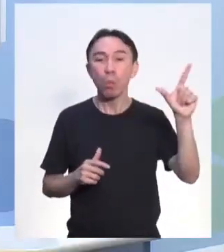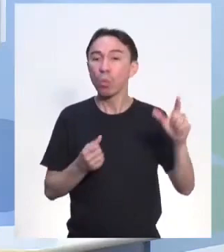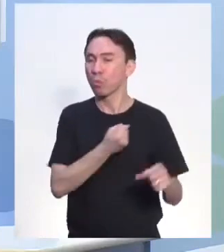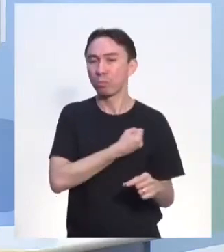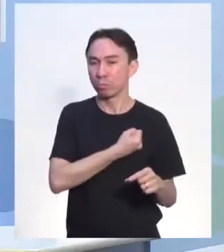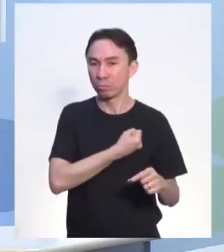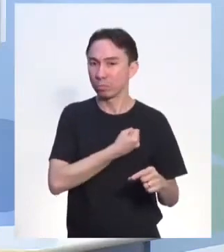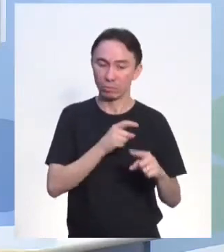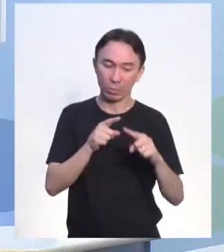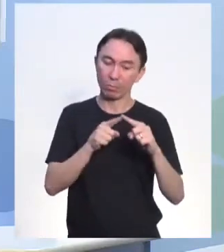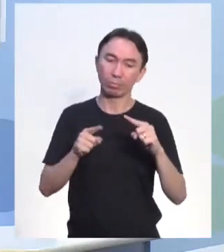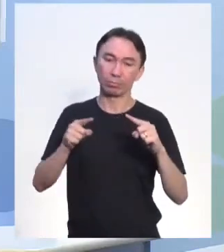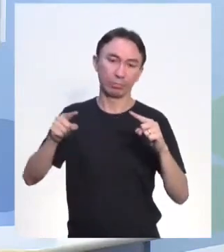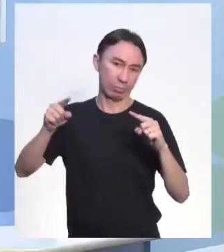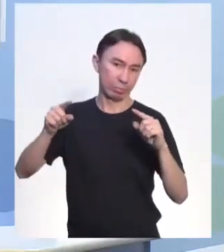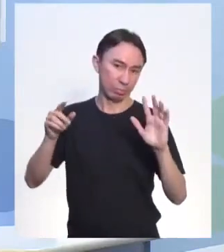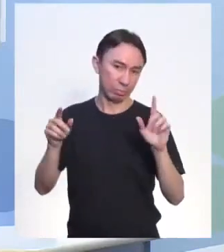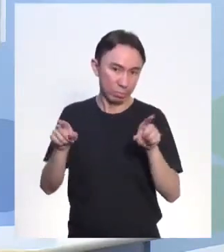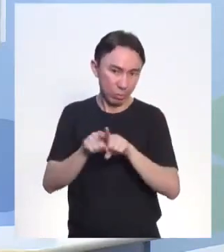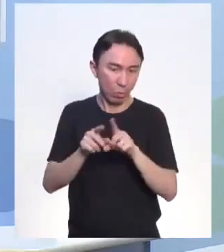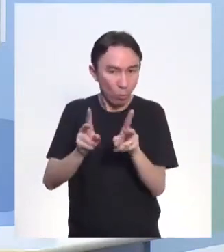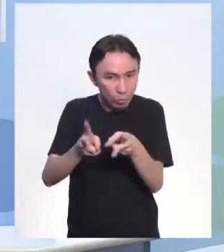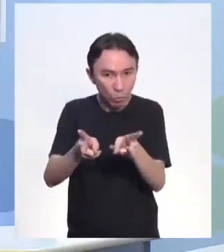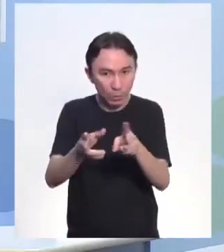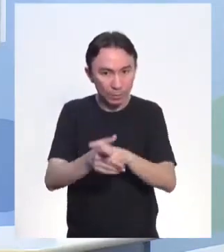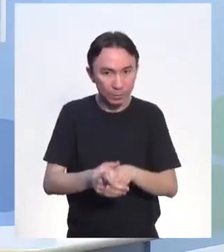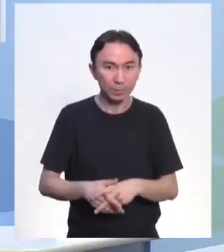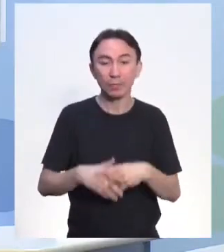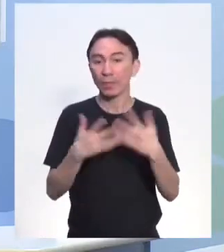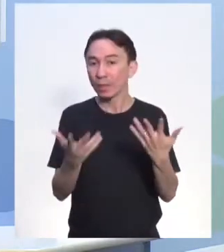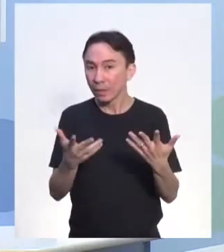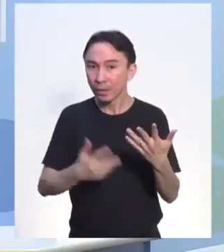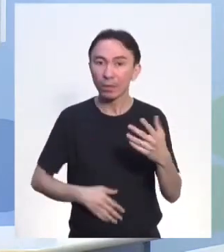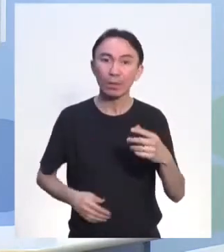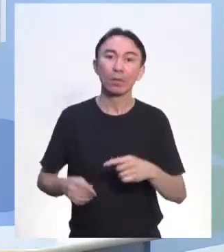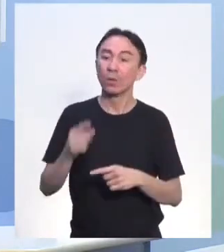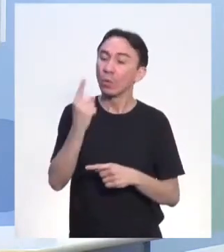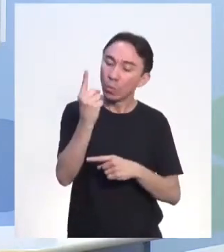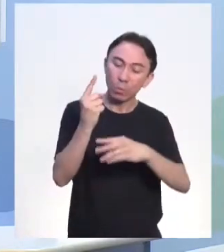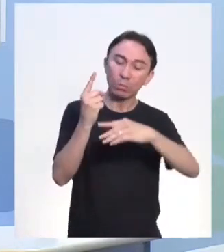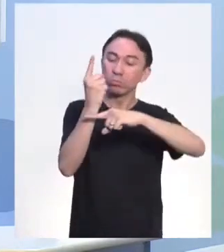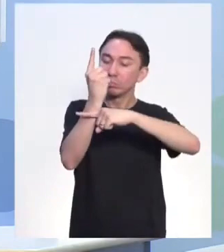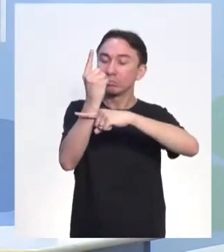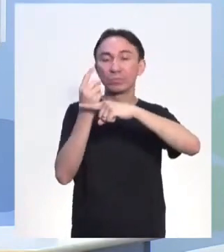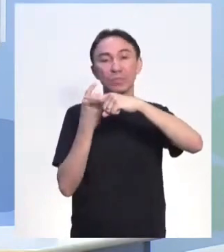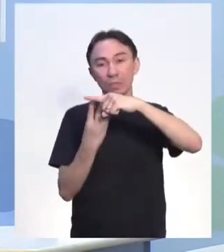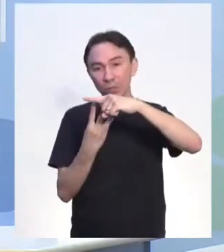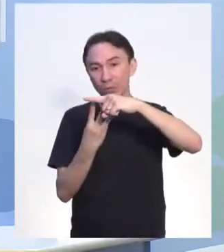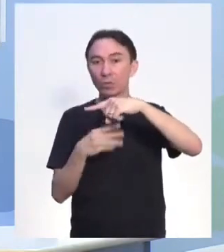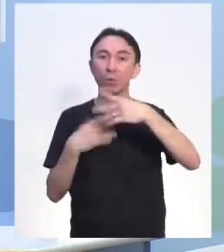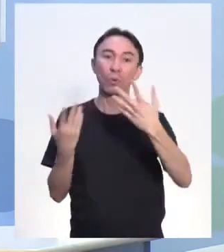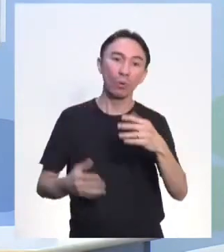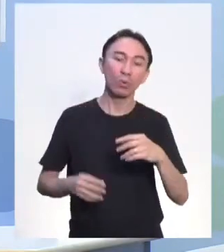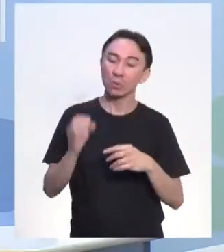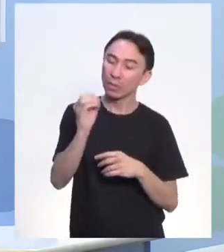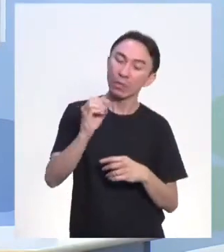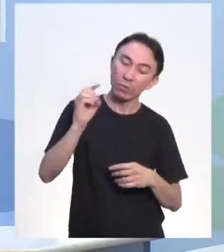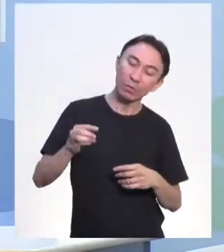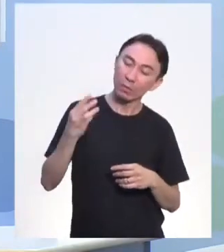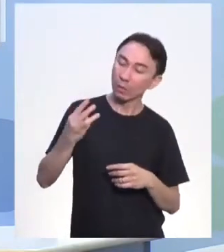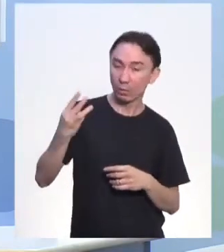Duas chances em 6, deu 1 terço, se eu quiser deixar em fração, ou 0,33333, ou